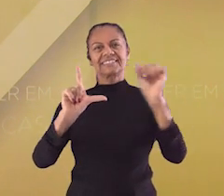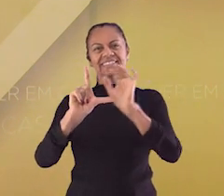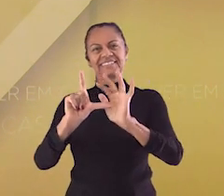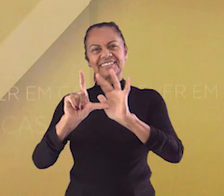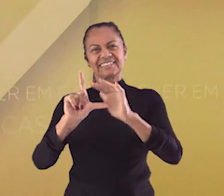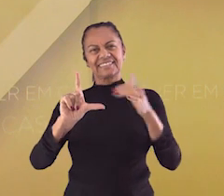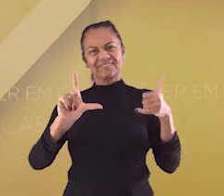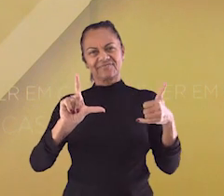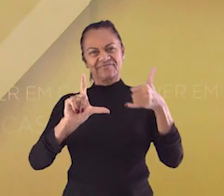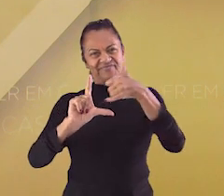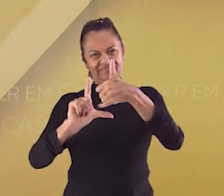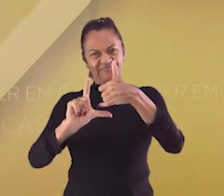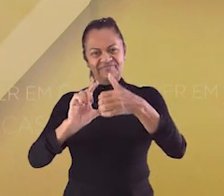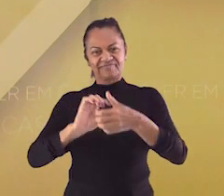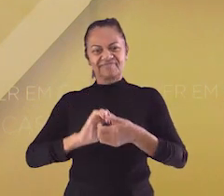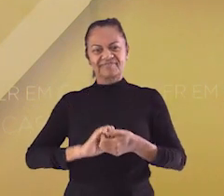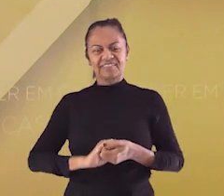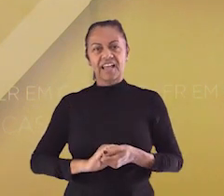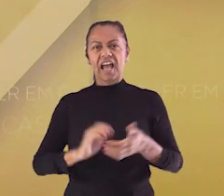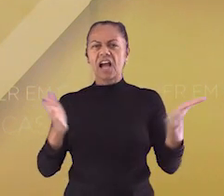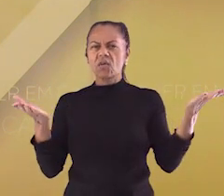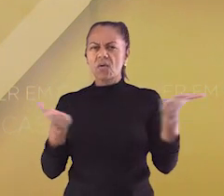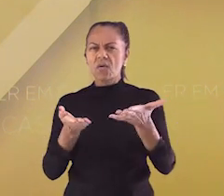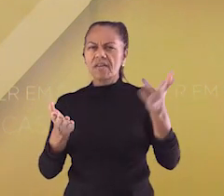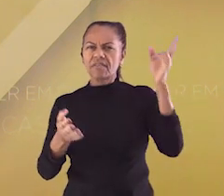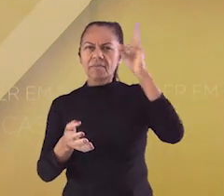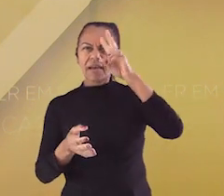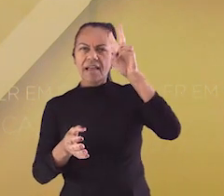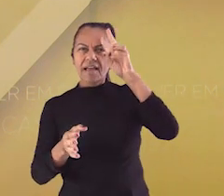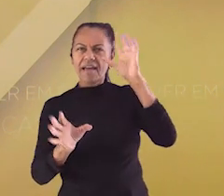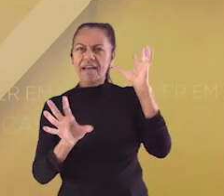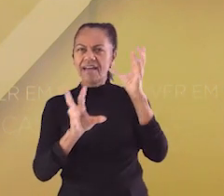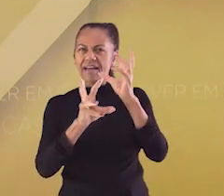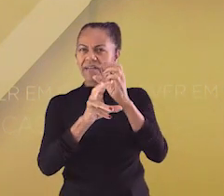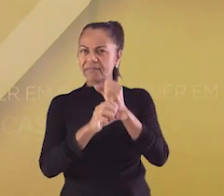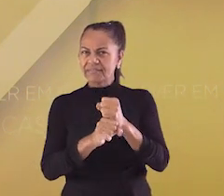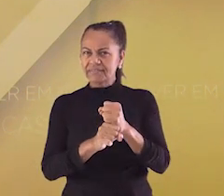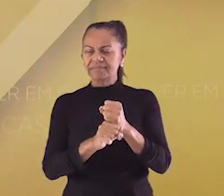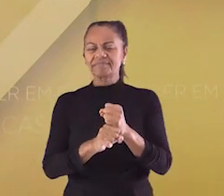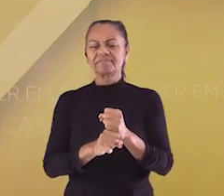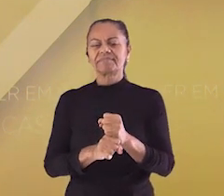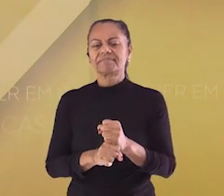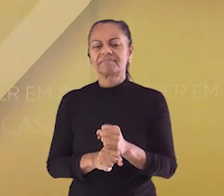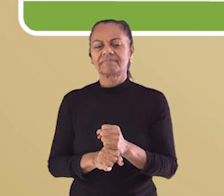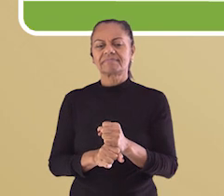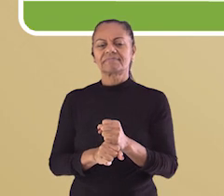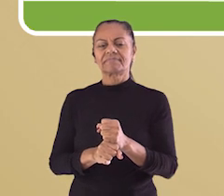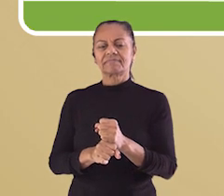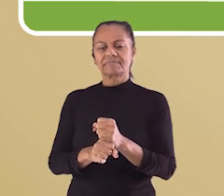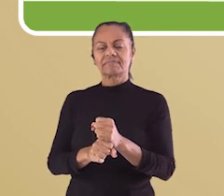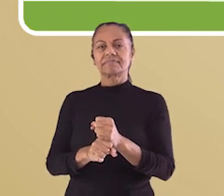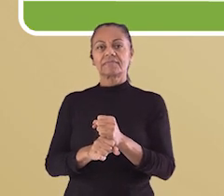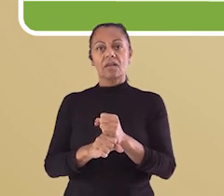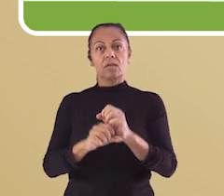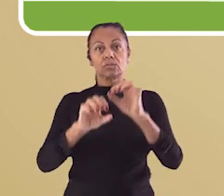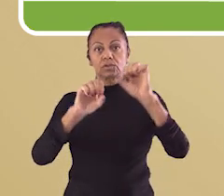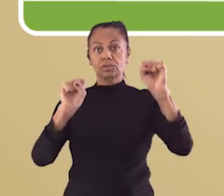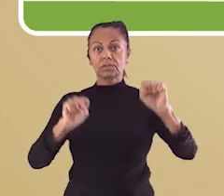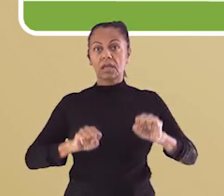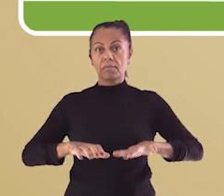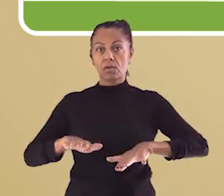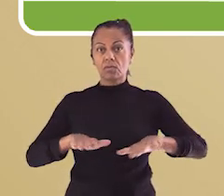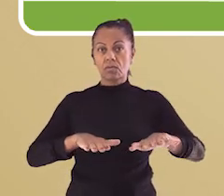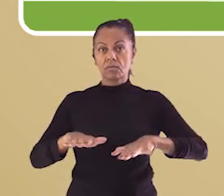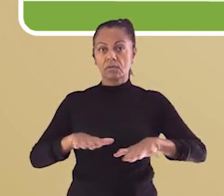marcar a sua presença com a gente no QR Code que aparece também na sua telinha. Vamos relembrar o que vimos